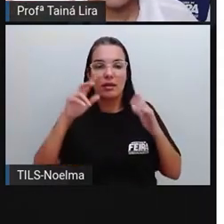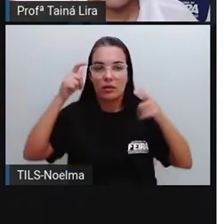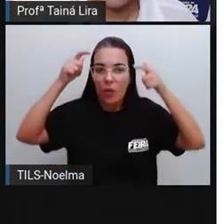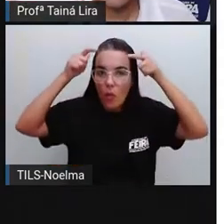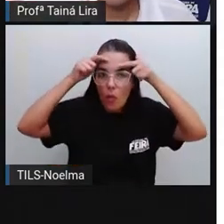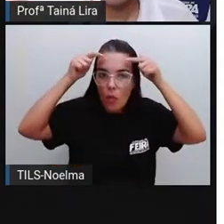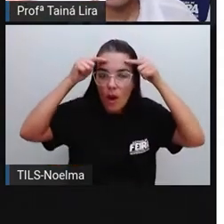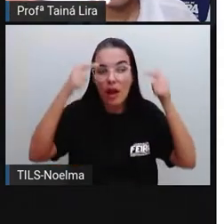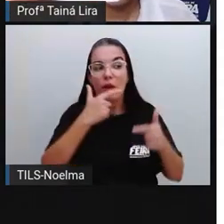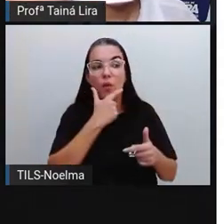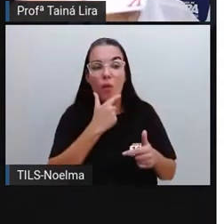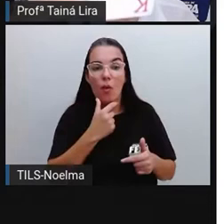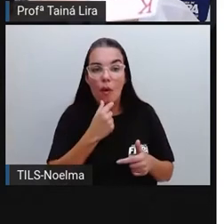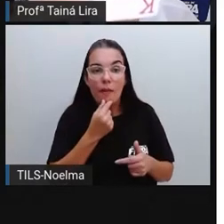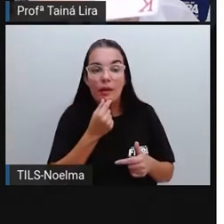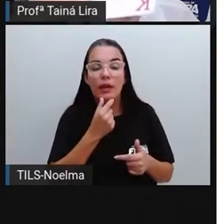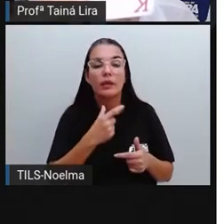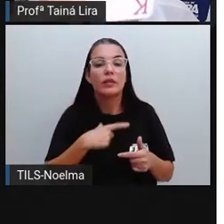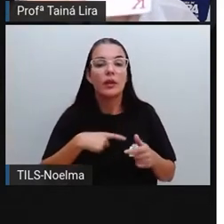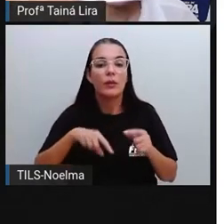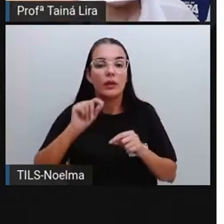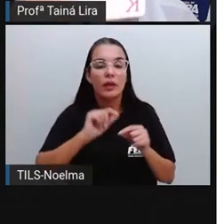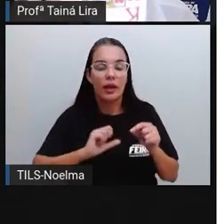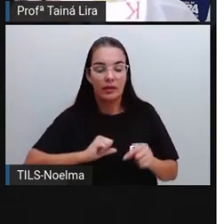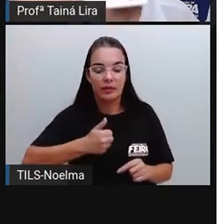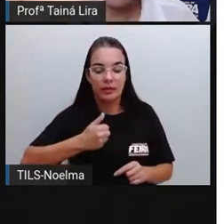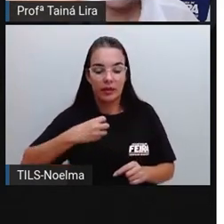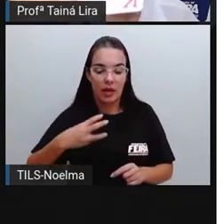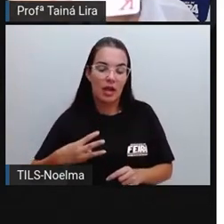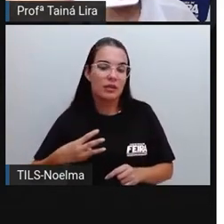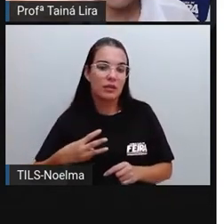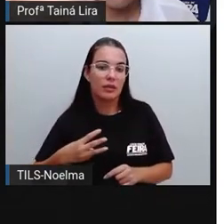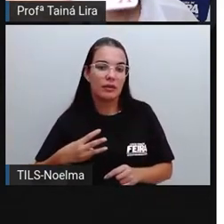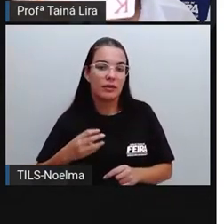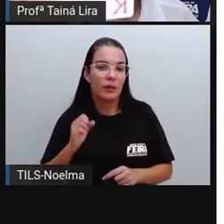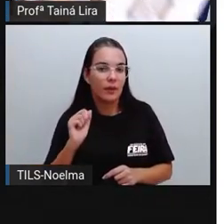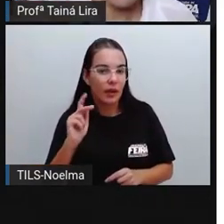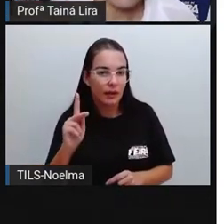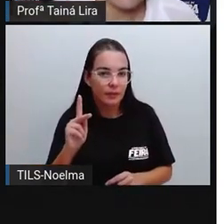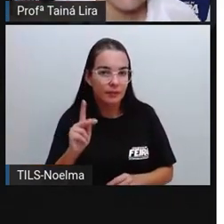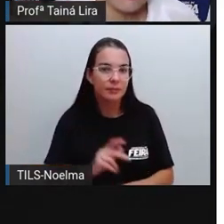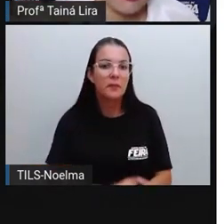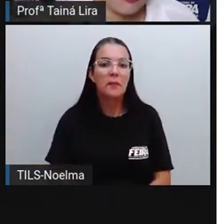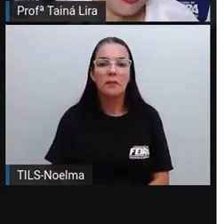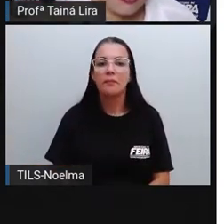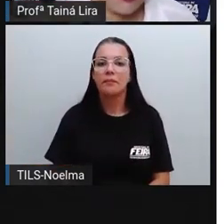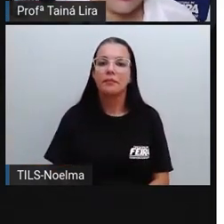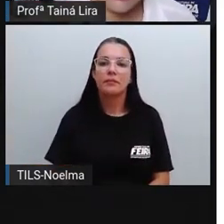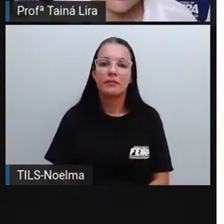pela letra K e que vai valer aí 13 pontos, tá bom?